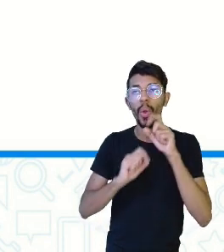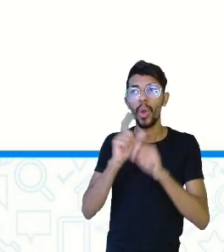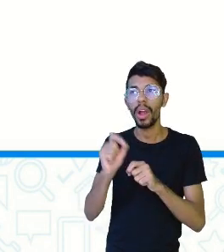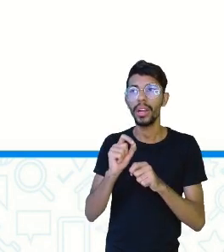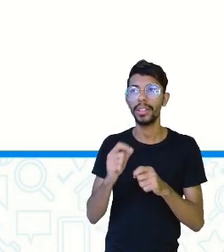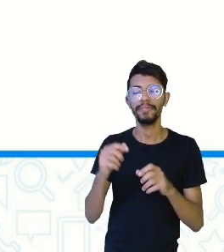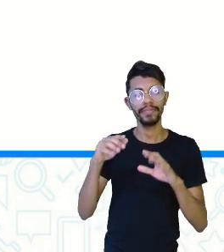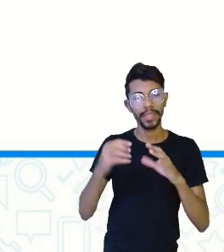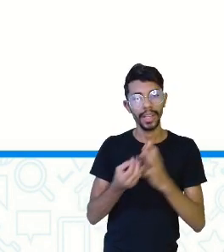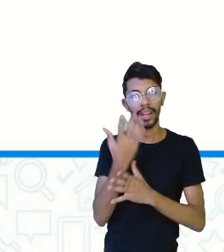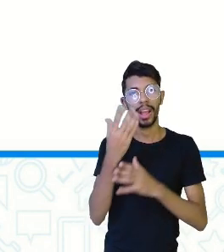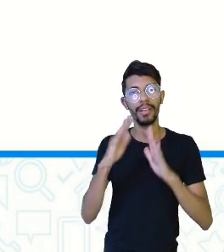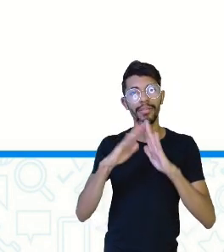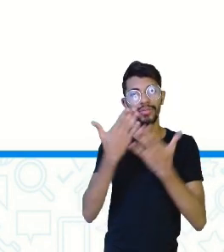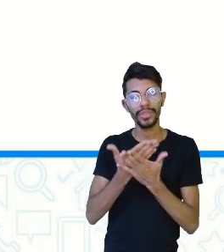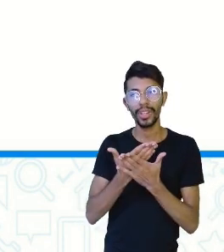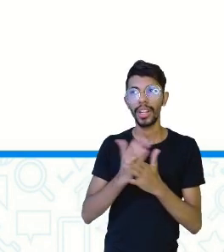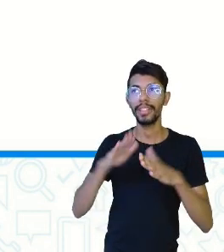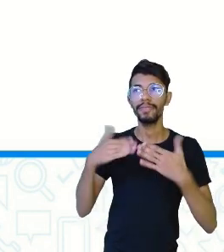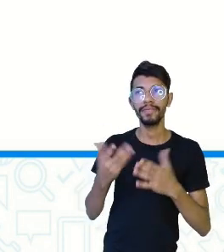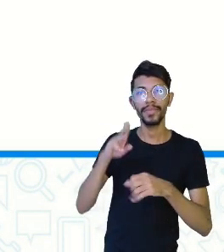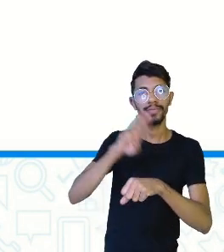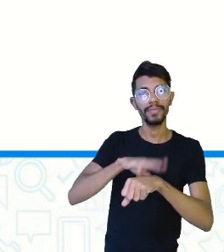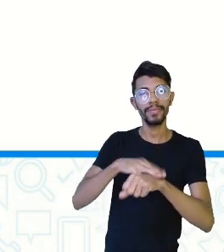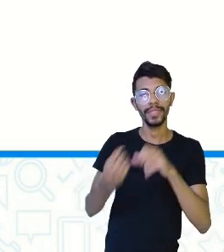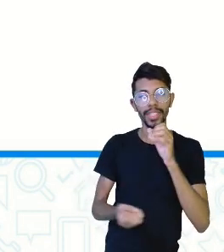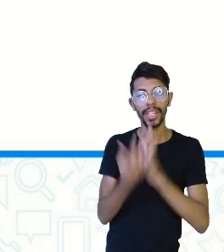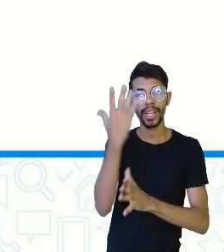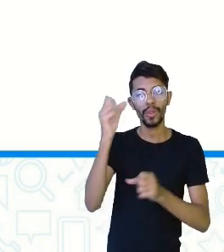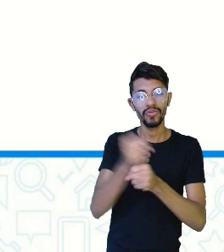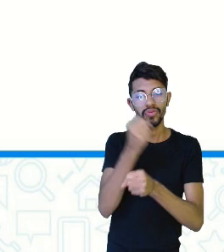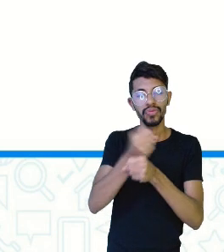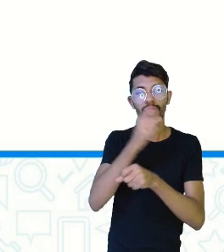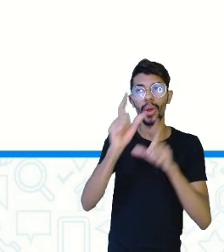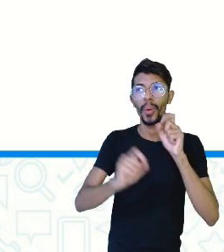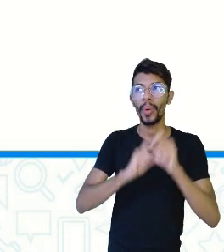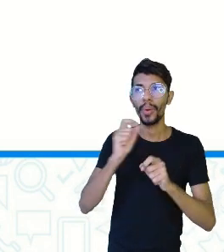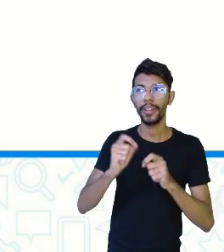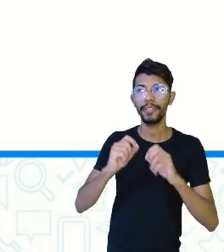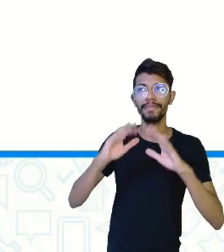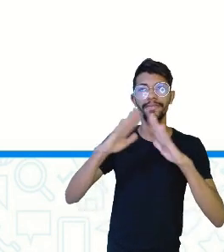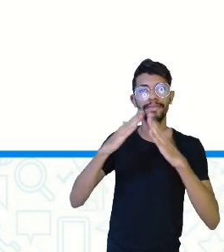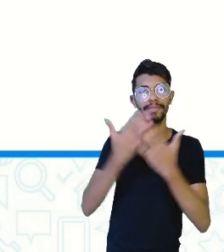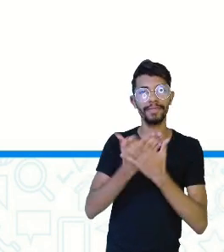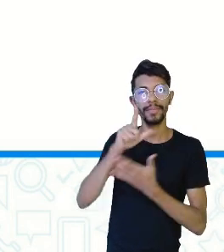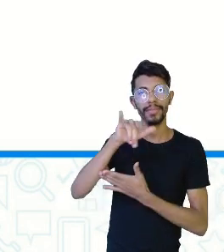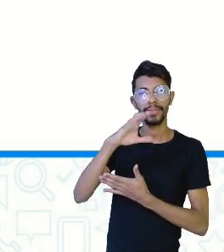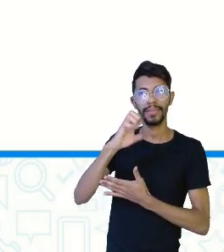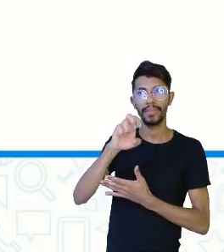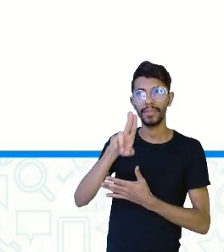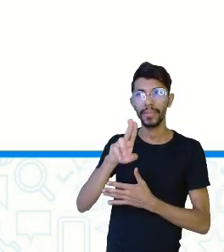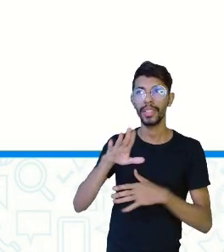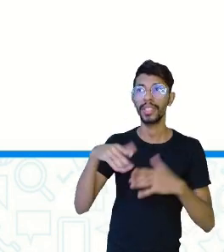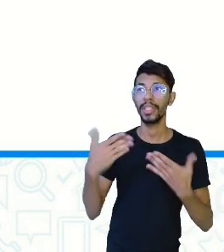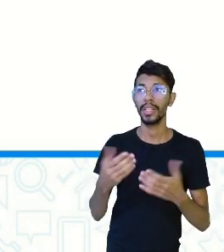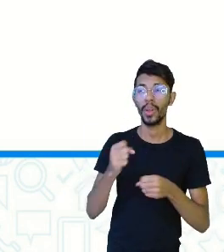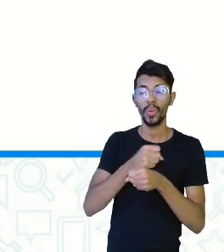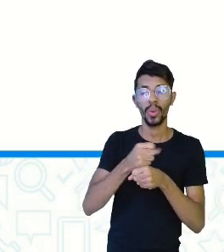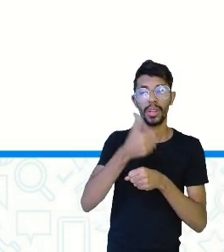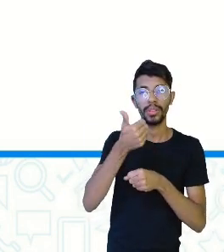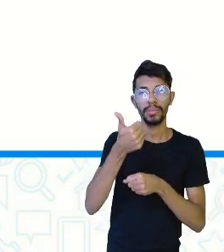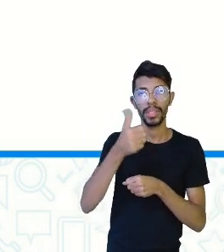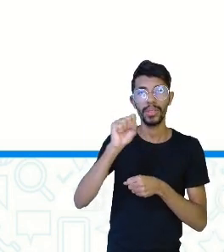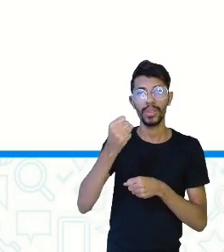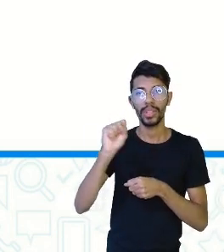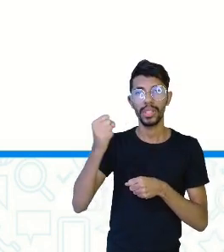Então, a partir desse momento, nascia o Liceu de Artes e Ofícios. Ele foi inaugurado em 1880 e o projeto foi da própria